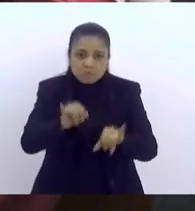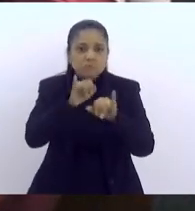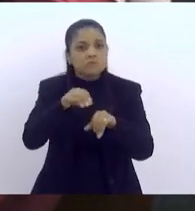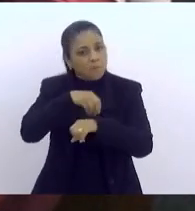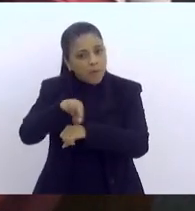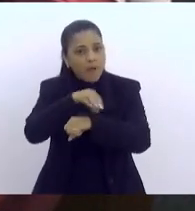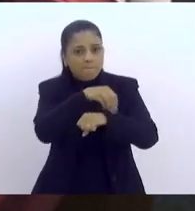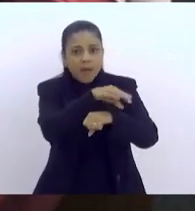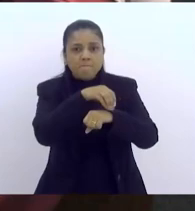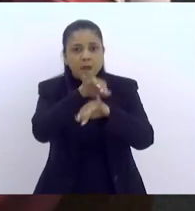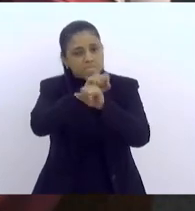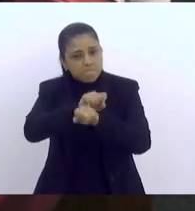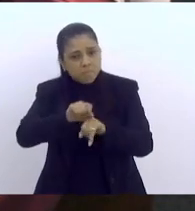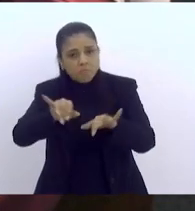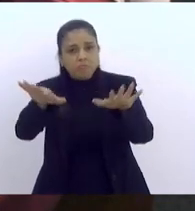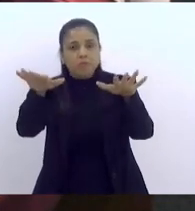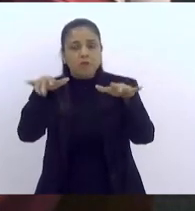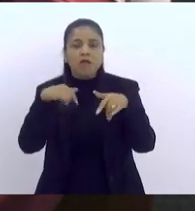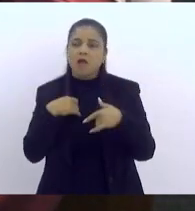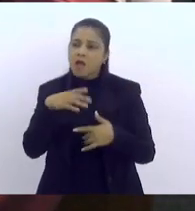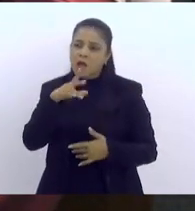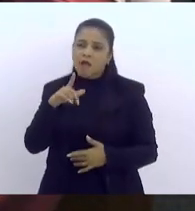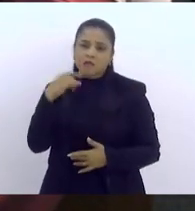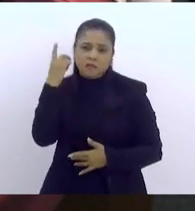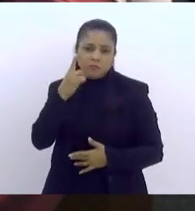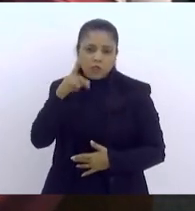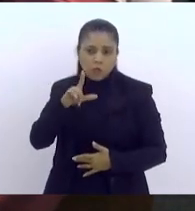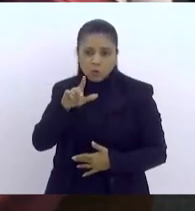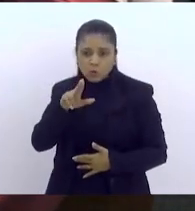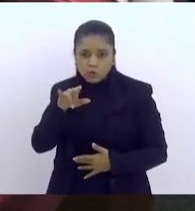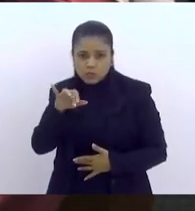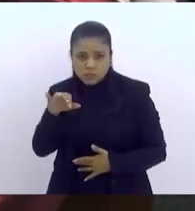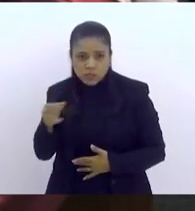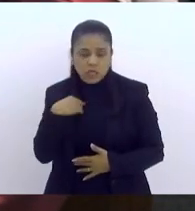Lucinha, que me conhece, e assim que eu vivo e que eu prego.